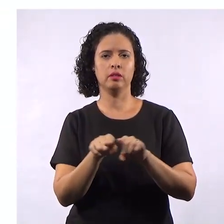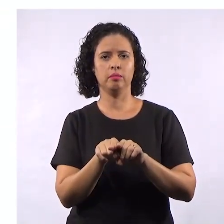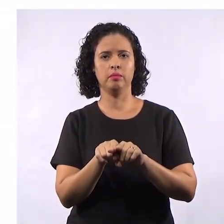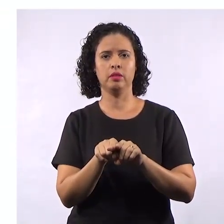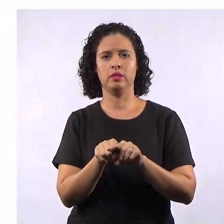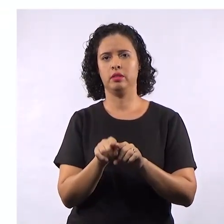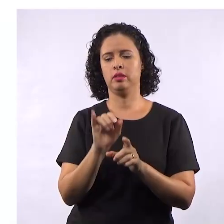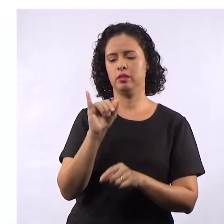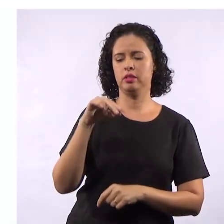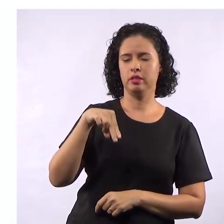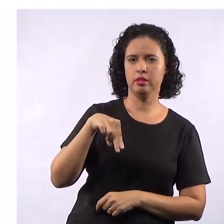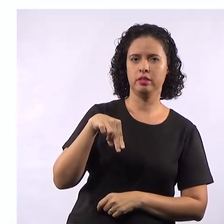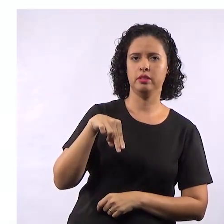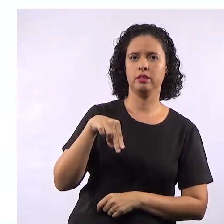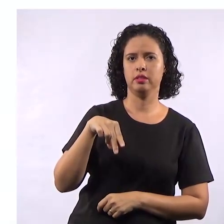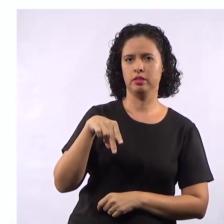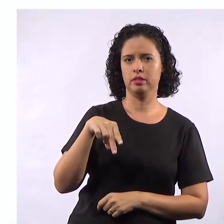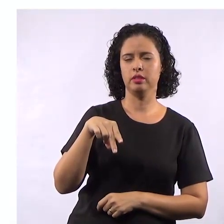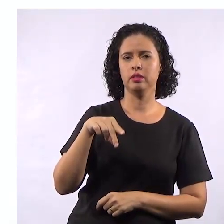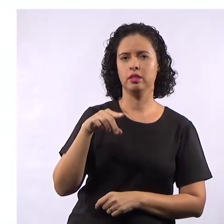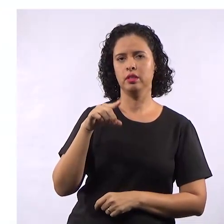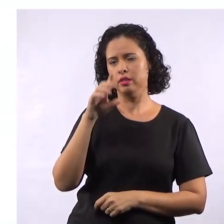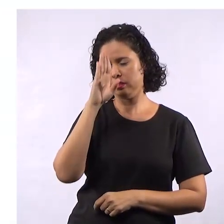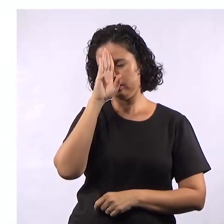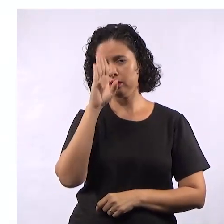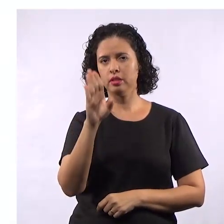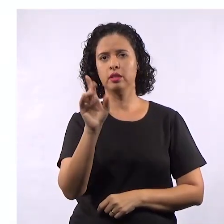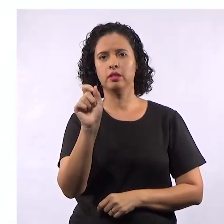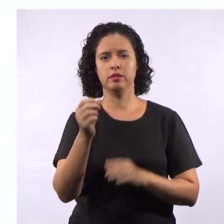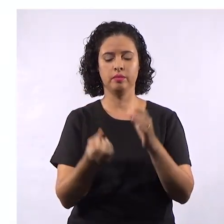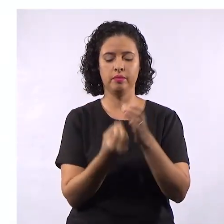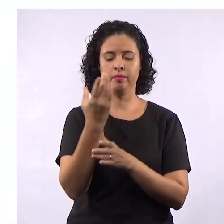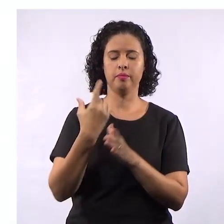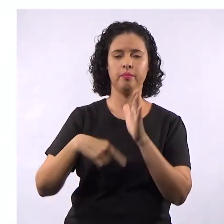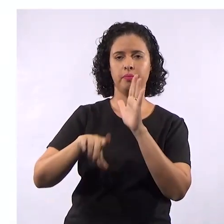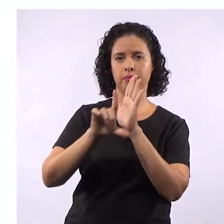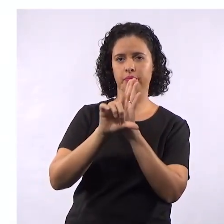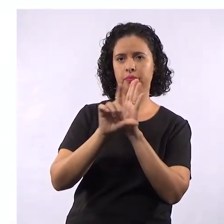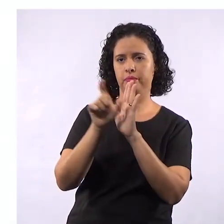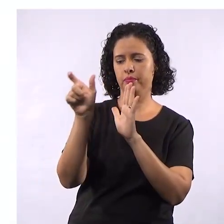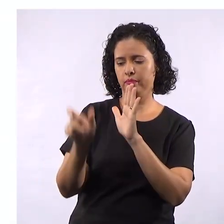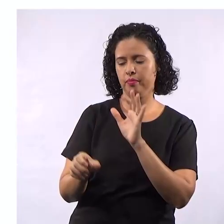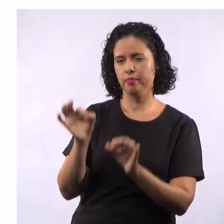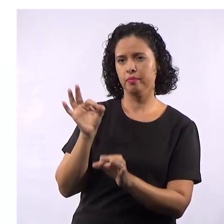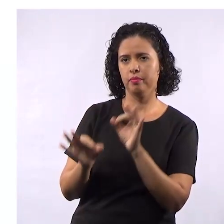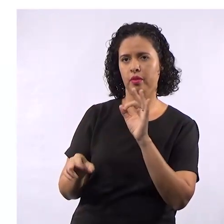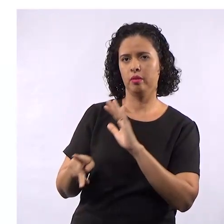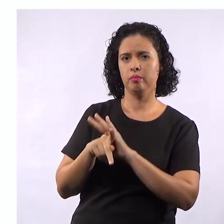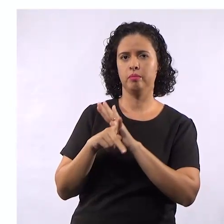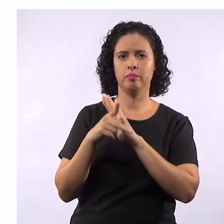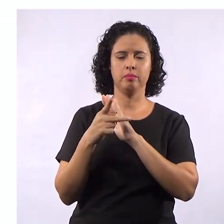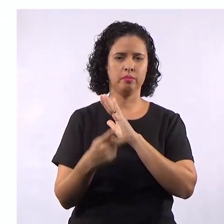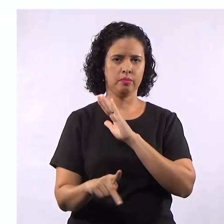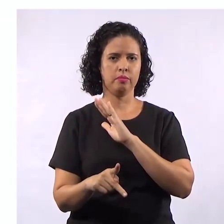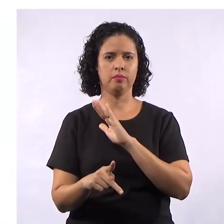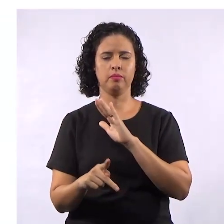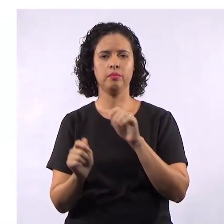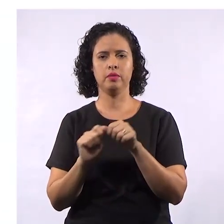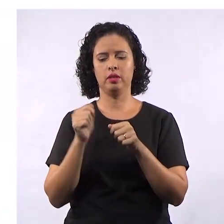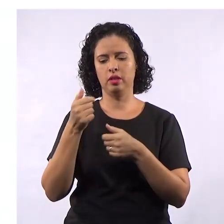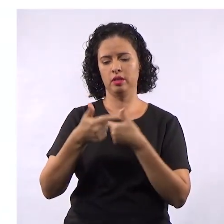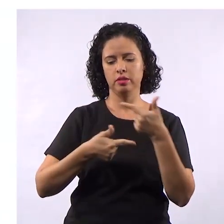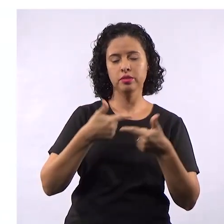não foram registradas, elas existem, mas como elas não foram formalizadas, elas são consideradas sociedades de fato, tá?